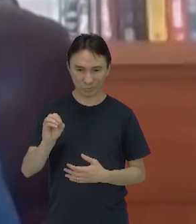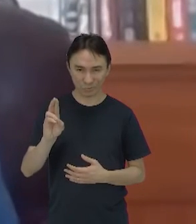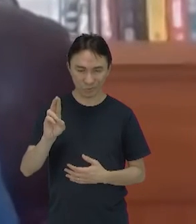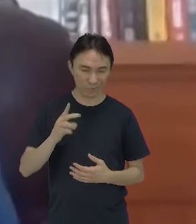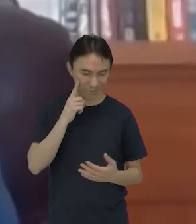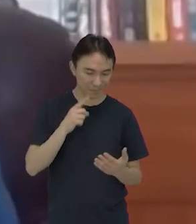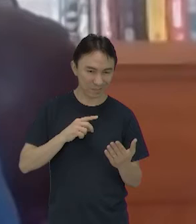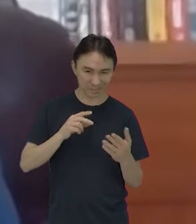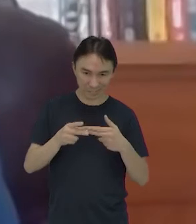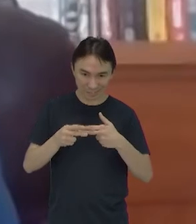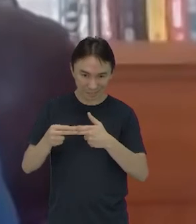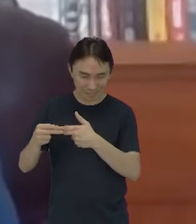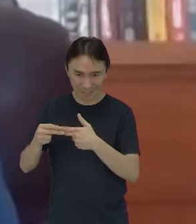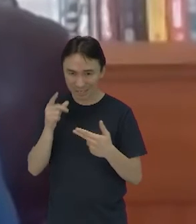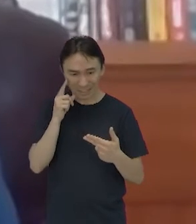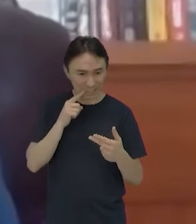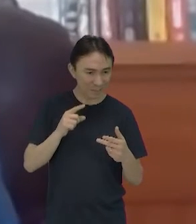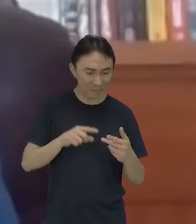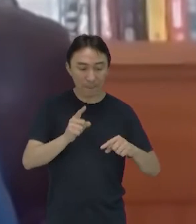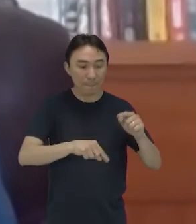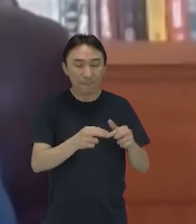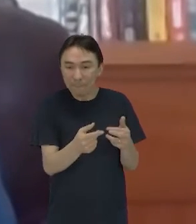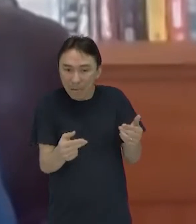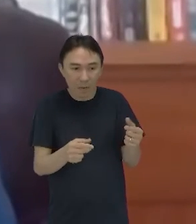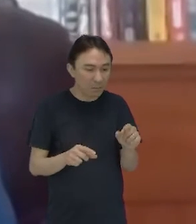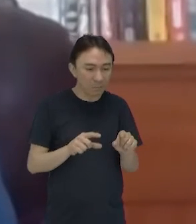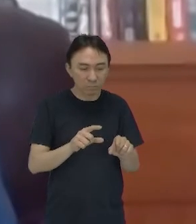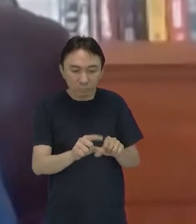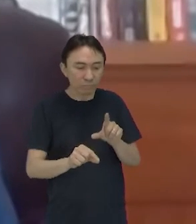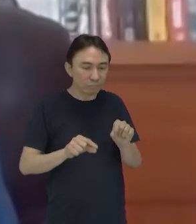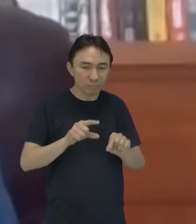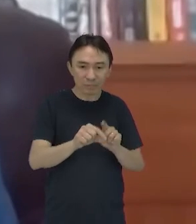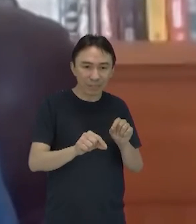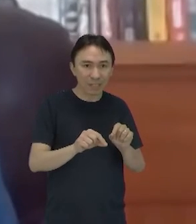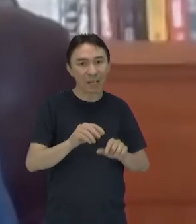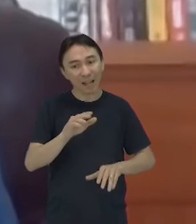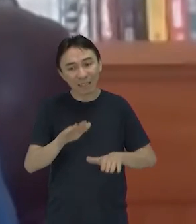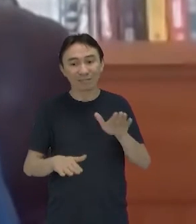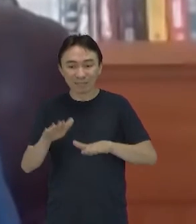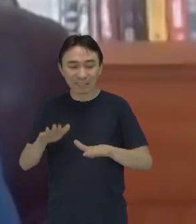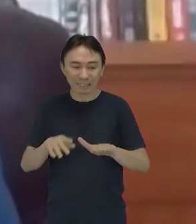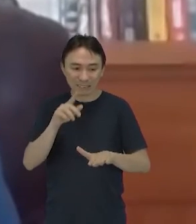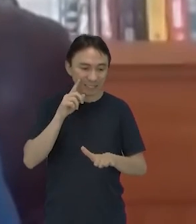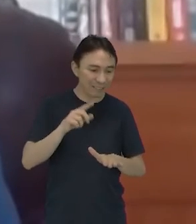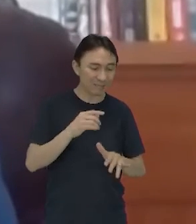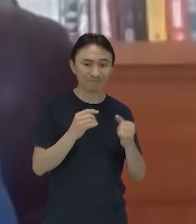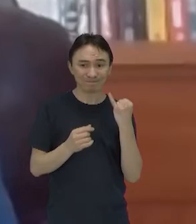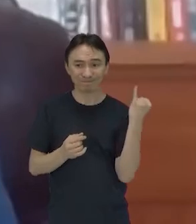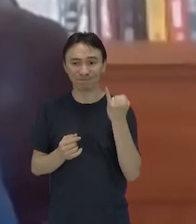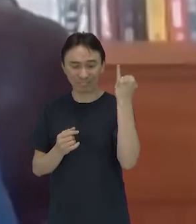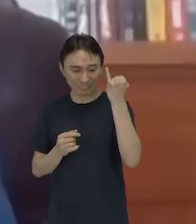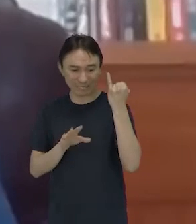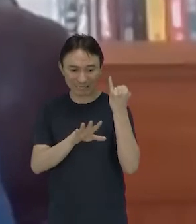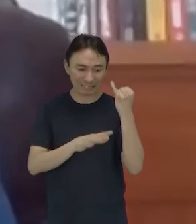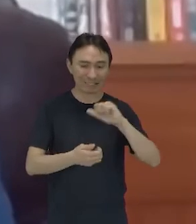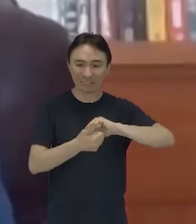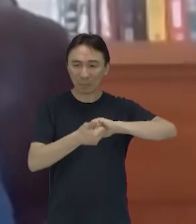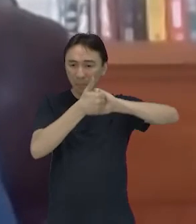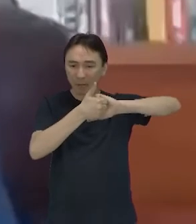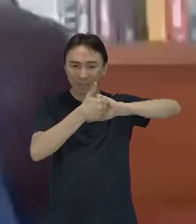um material muito importante, que pode ser de má qualidade, mas ele pertence à